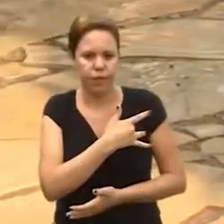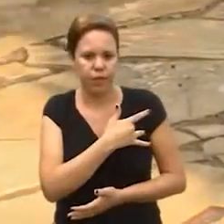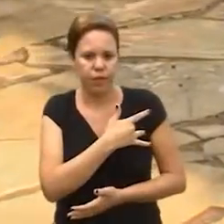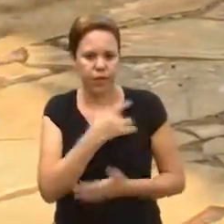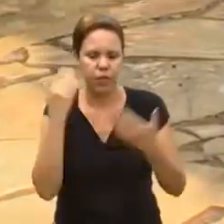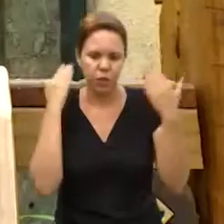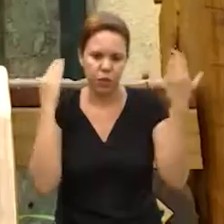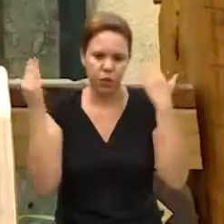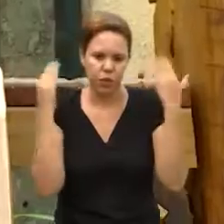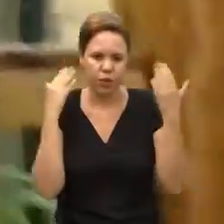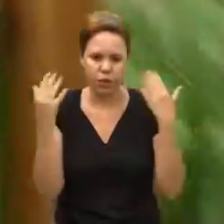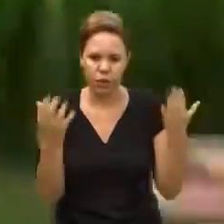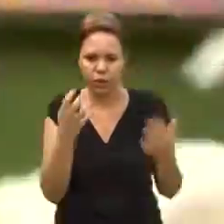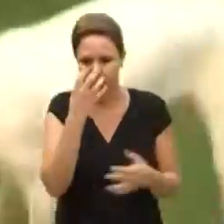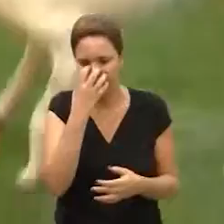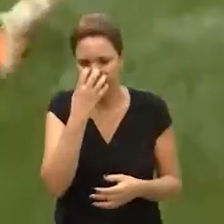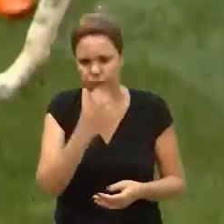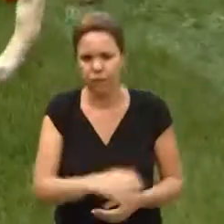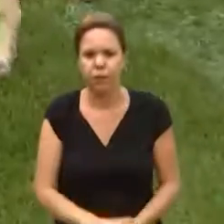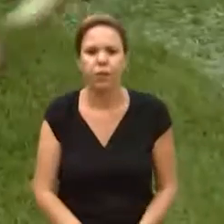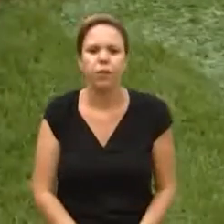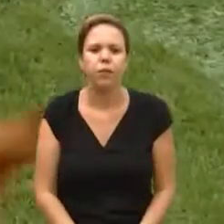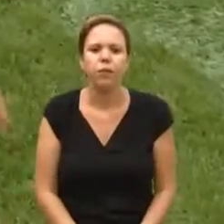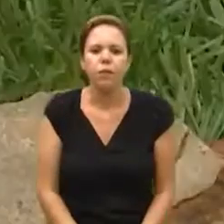até psicológica do bichinho.